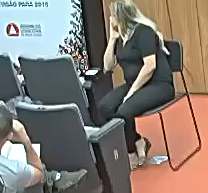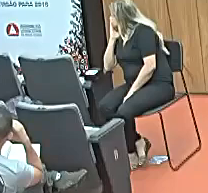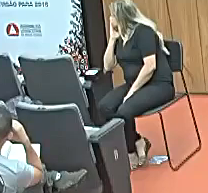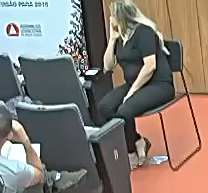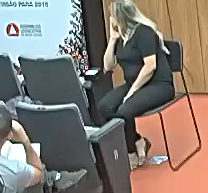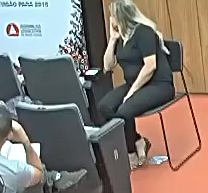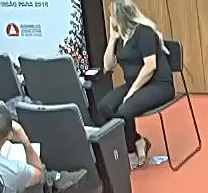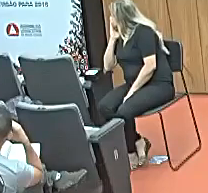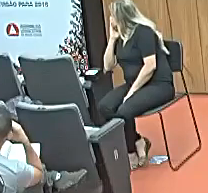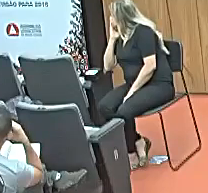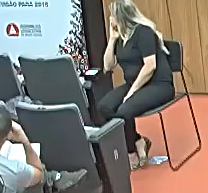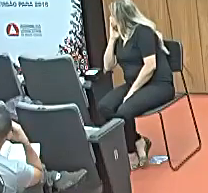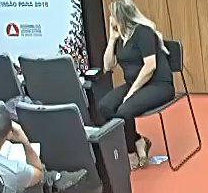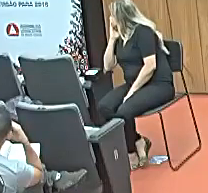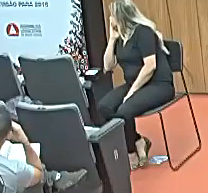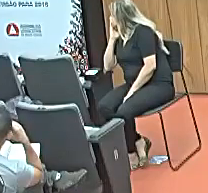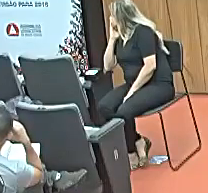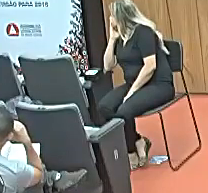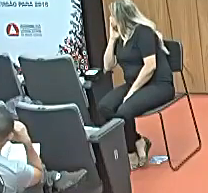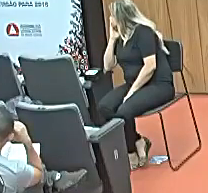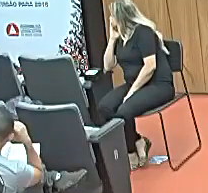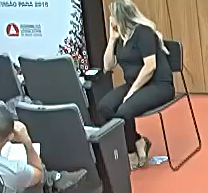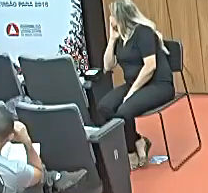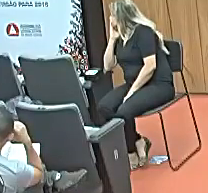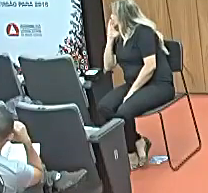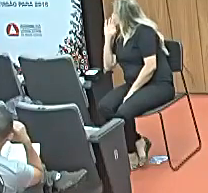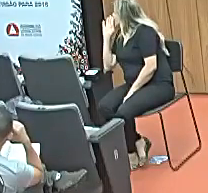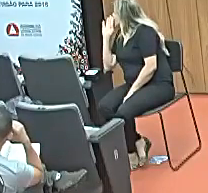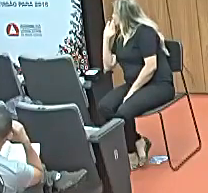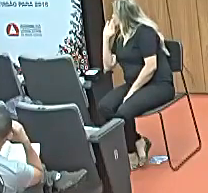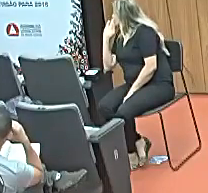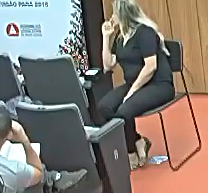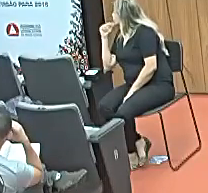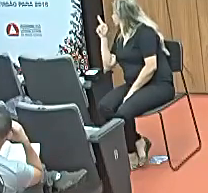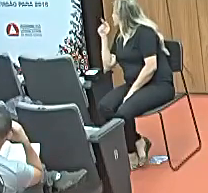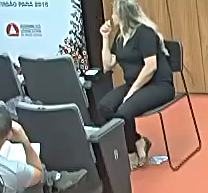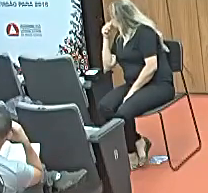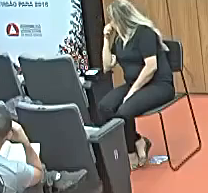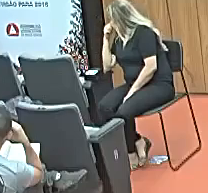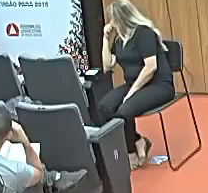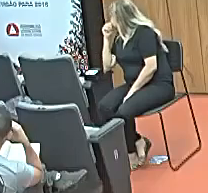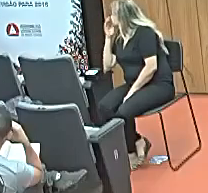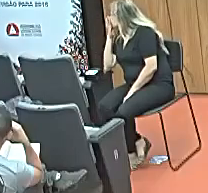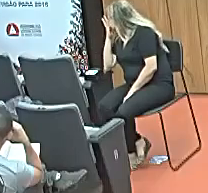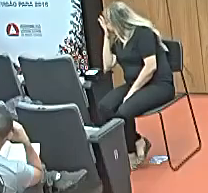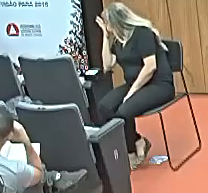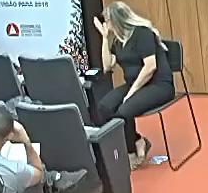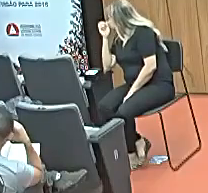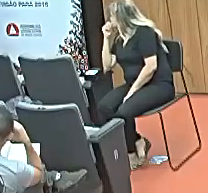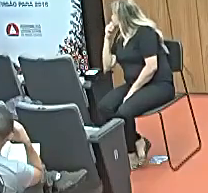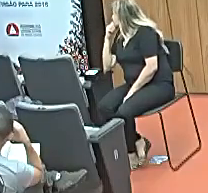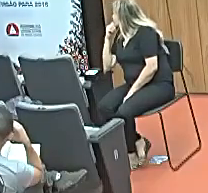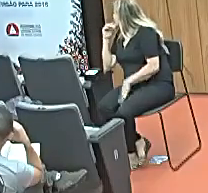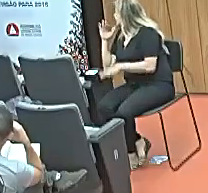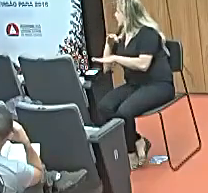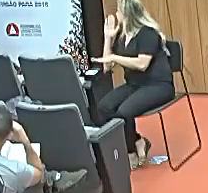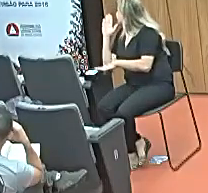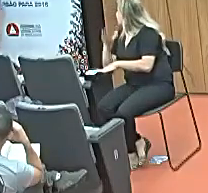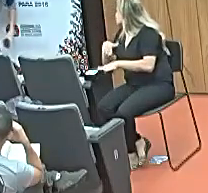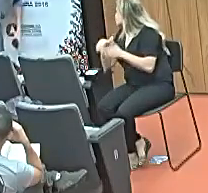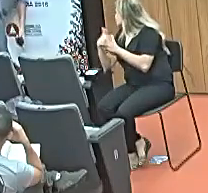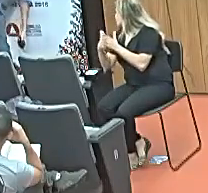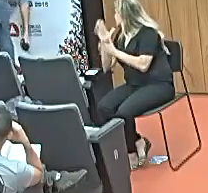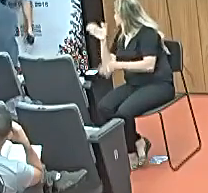sugestões de alteração do ppa g e da e de recomendações do poder executivo no âmbito dos programas